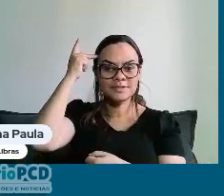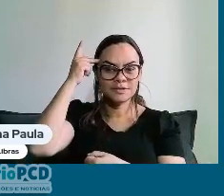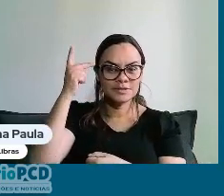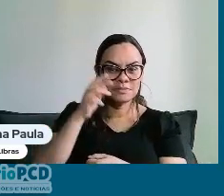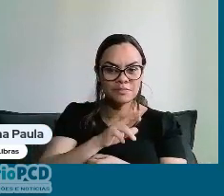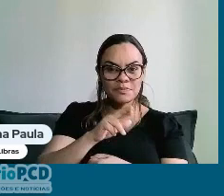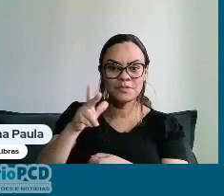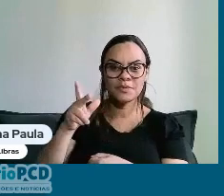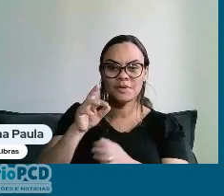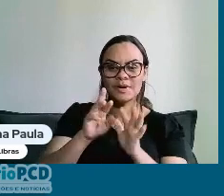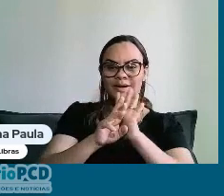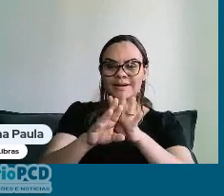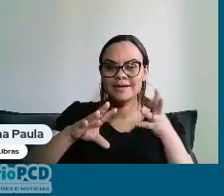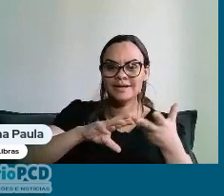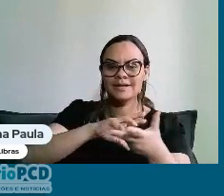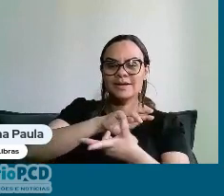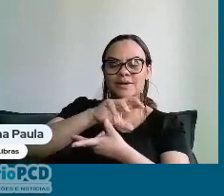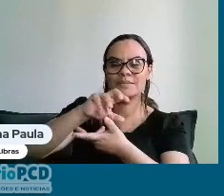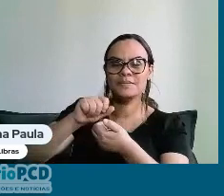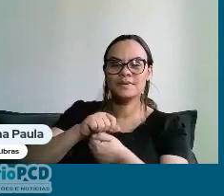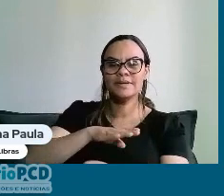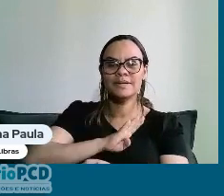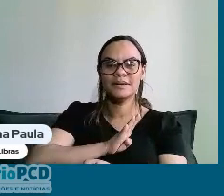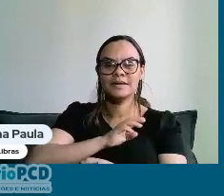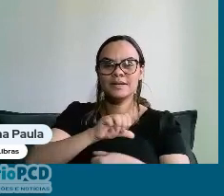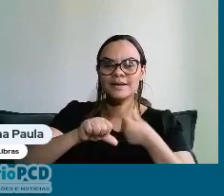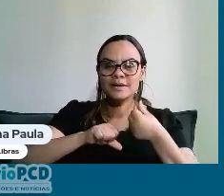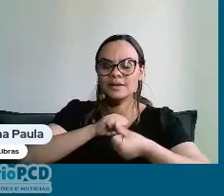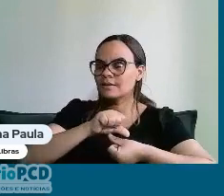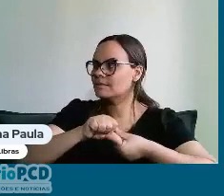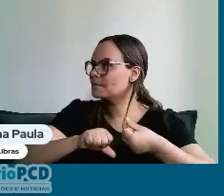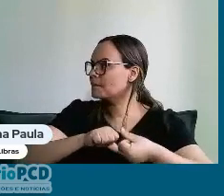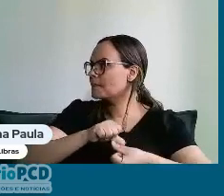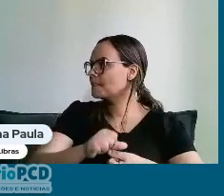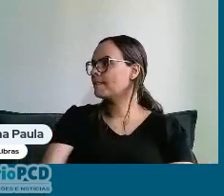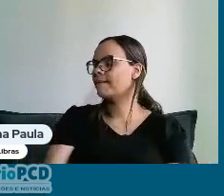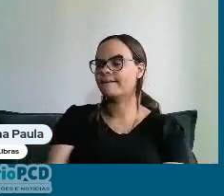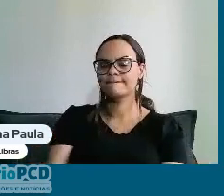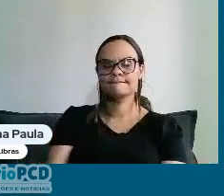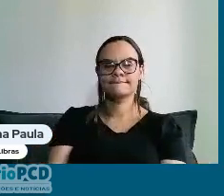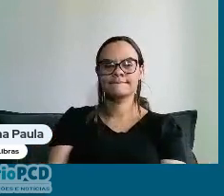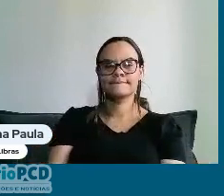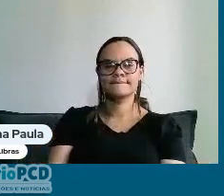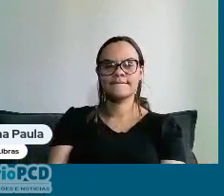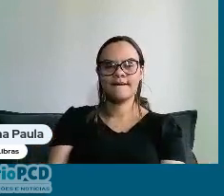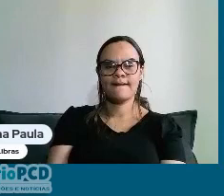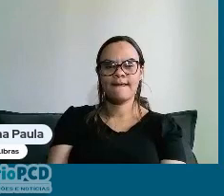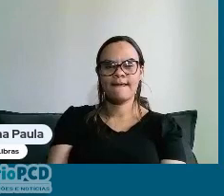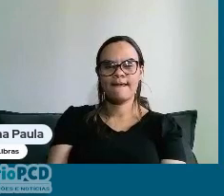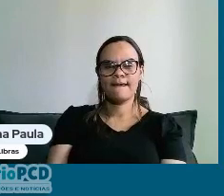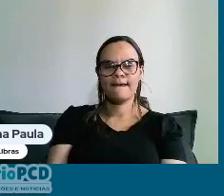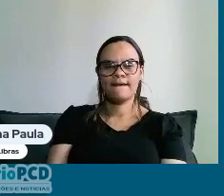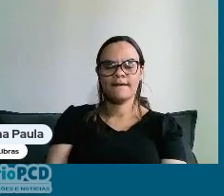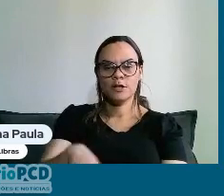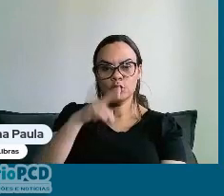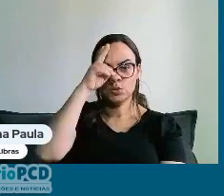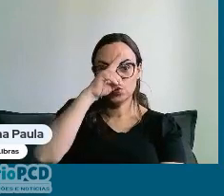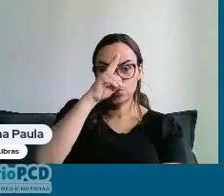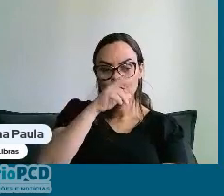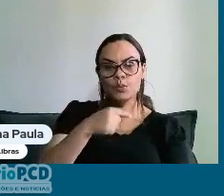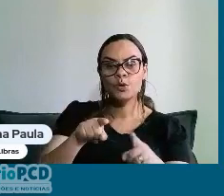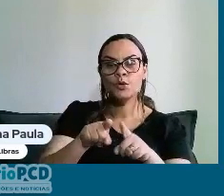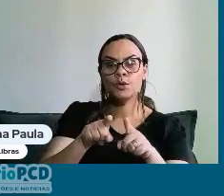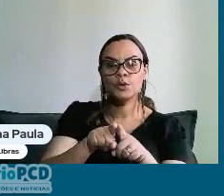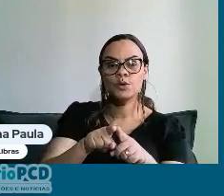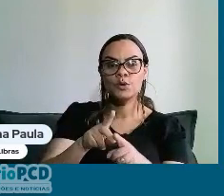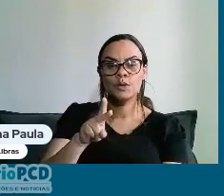referência mundial quando a gente fala de transplante cardíaco, transplante de rim. Basta a gente lembrar do transplante cardíaco, a gente lembrar do nosso saudoso